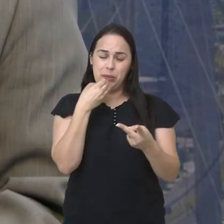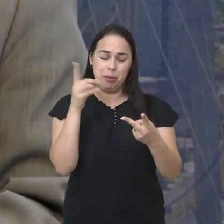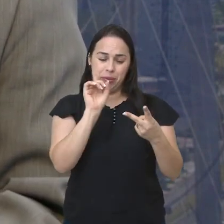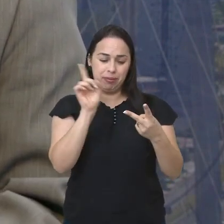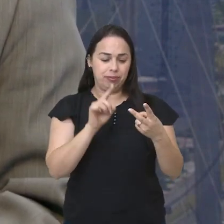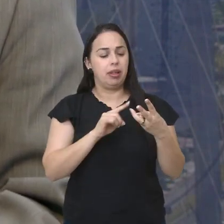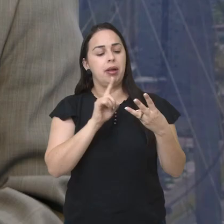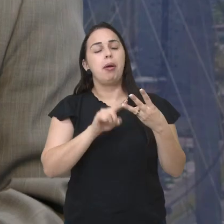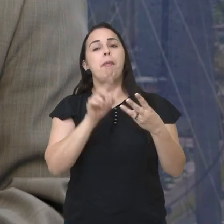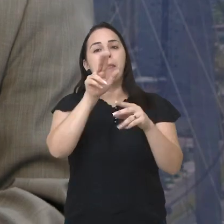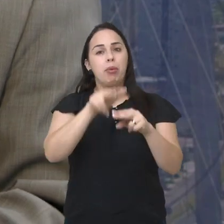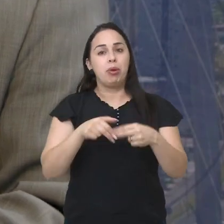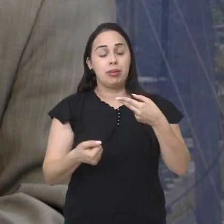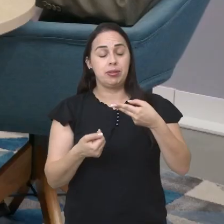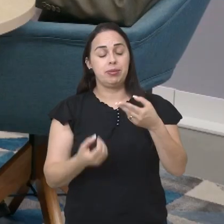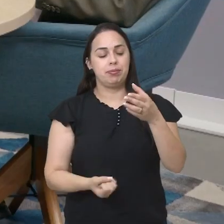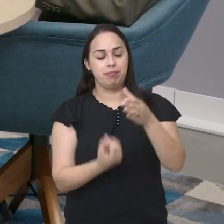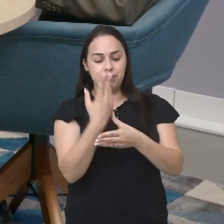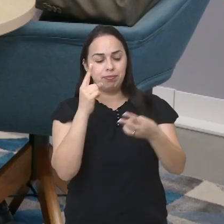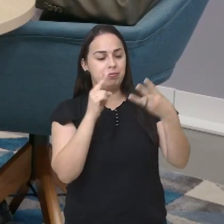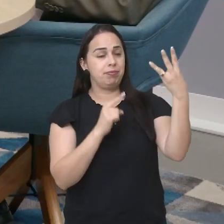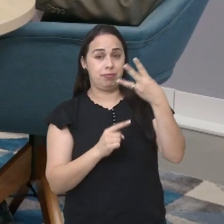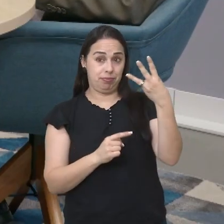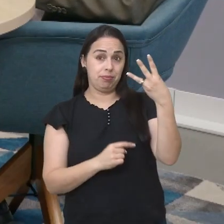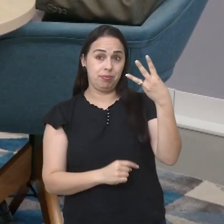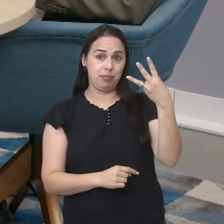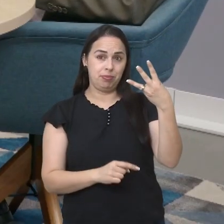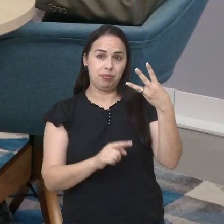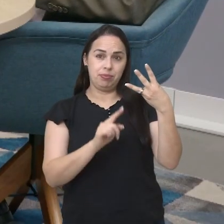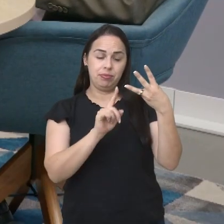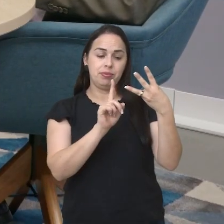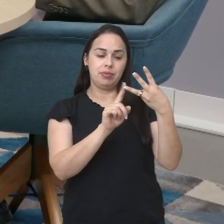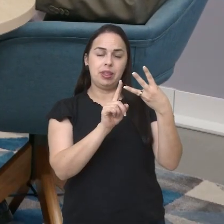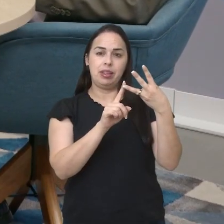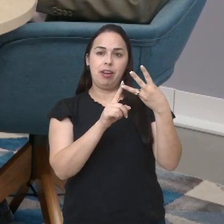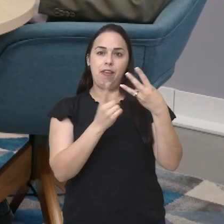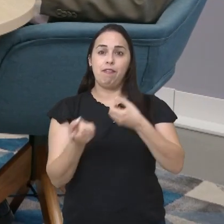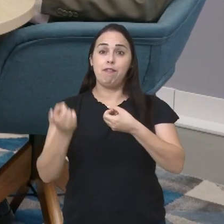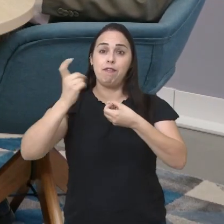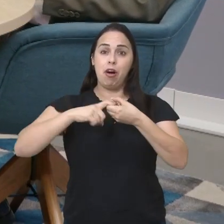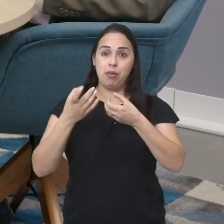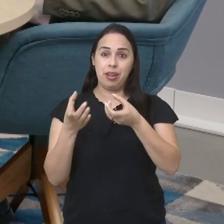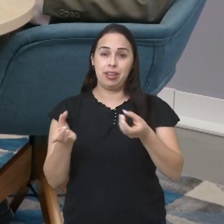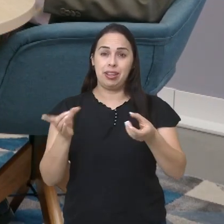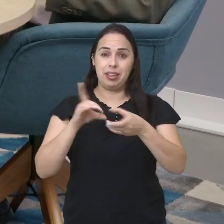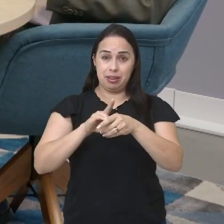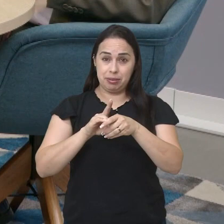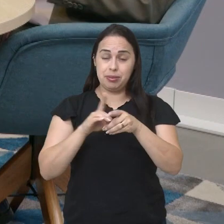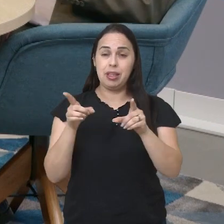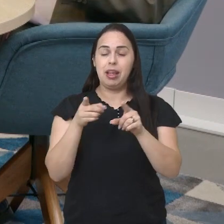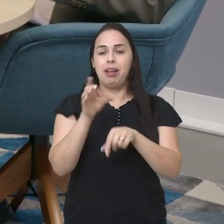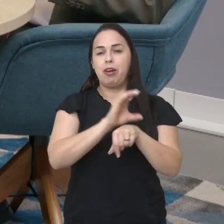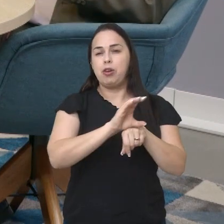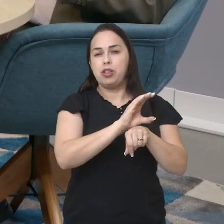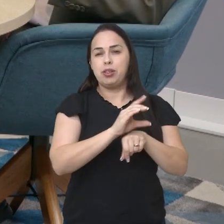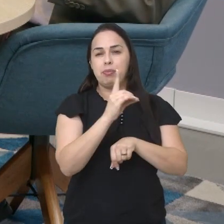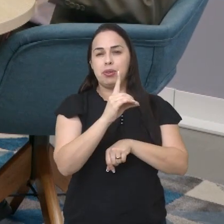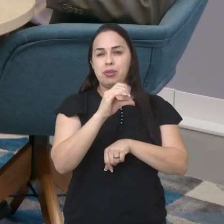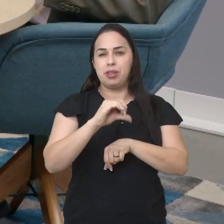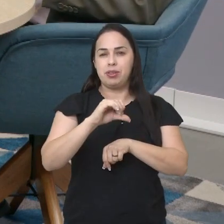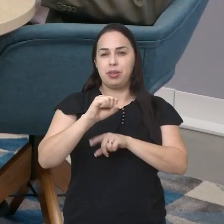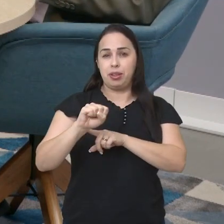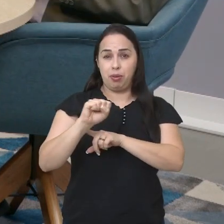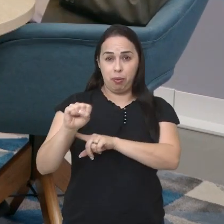nisso criou-se o terceiro setor, né? Já na redemocratização, depois da Constituição de 88, já começou isso a vir